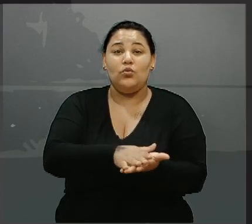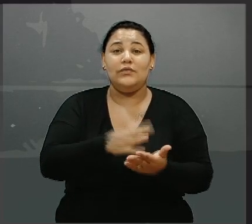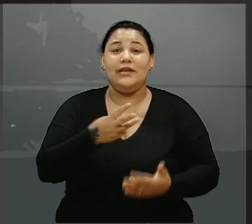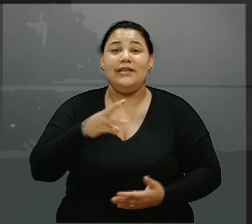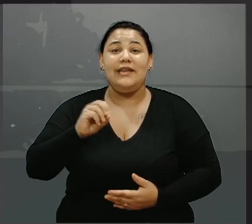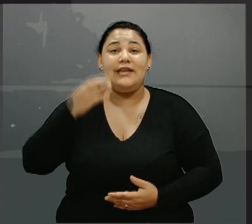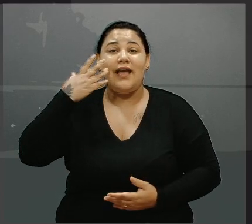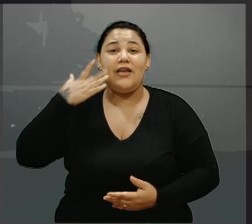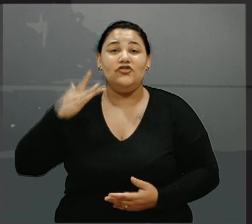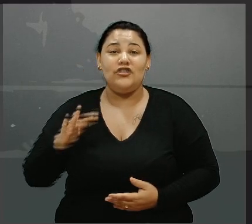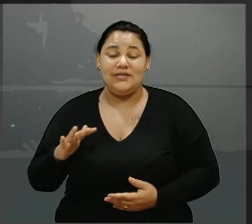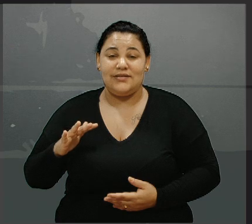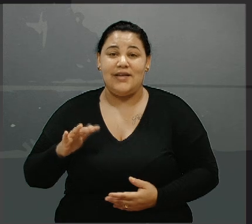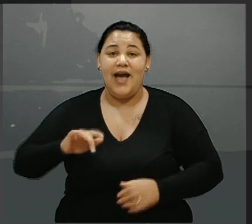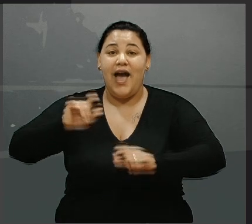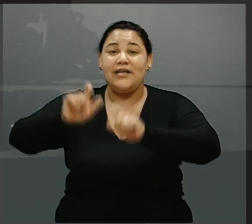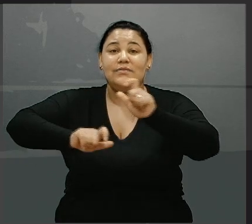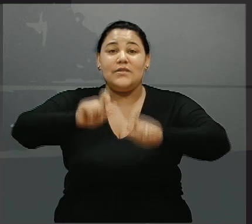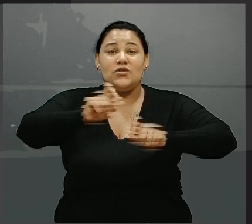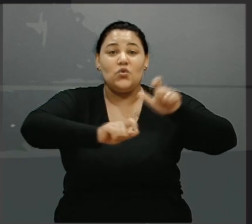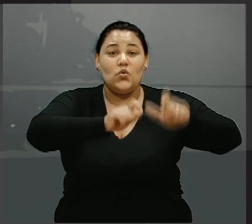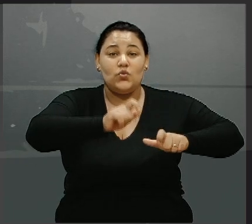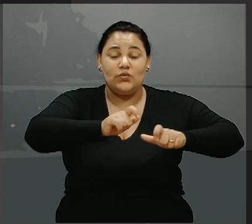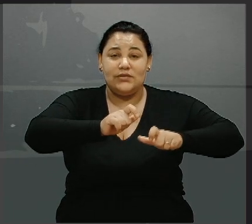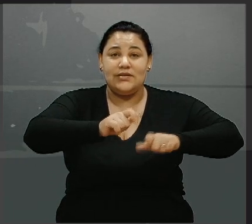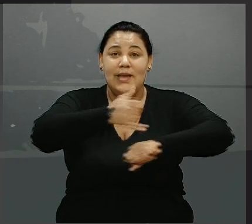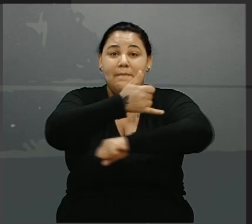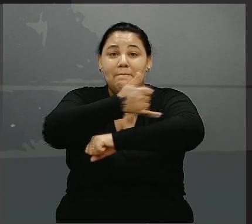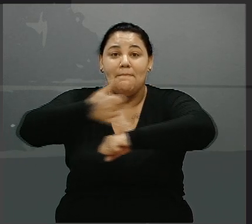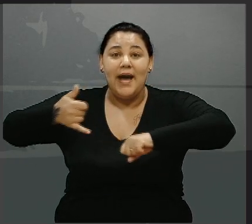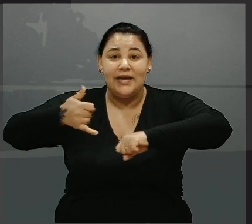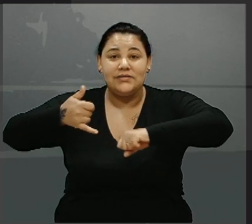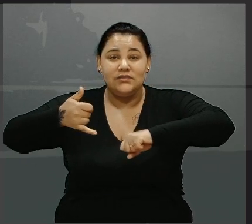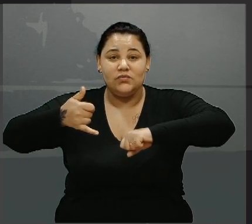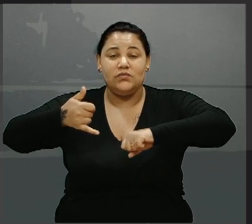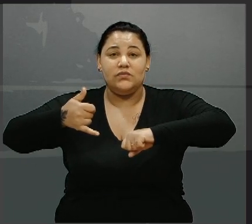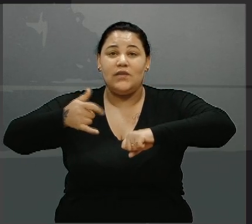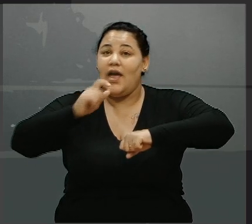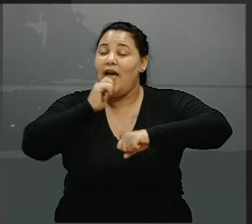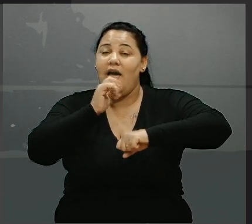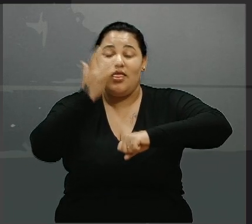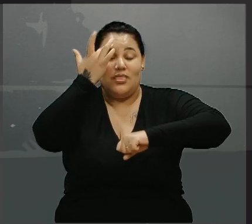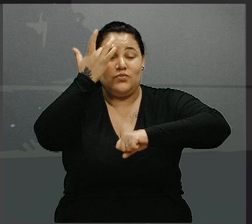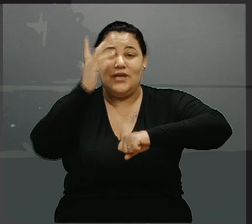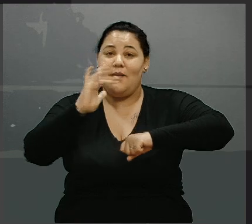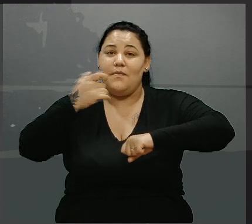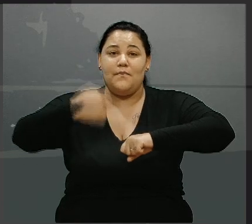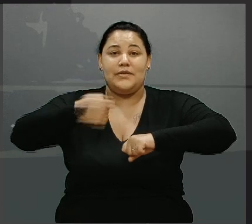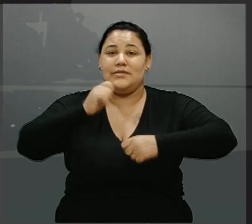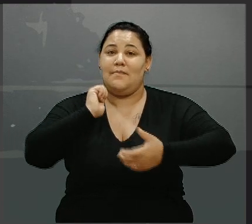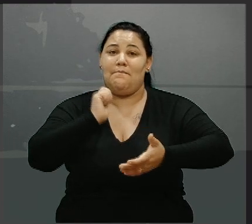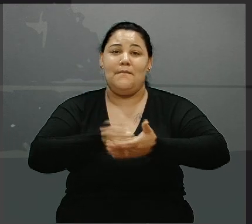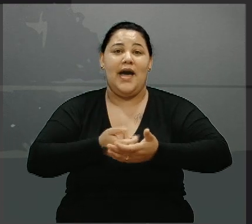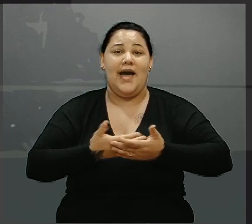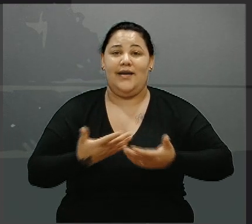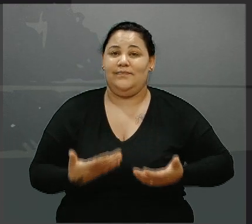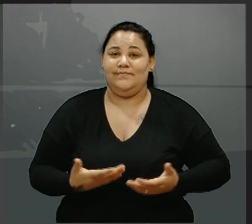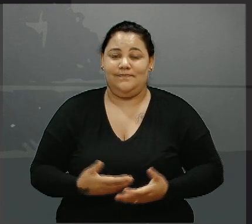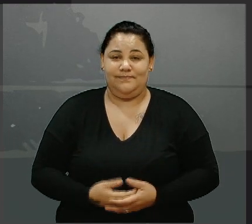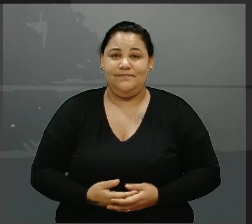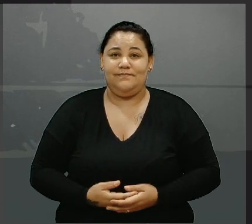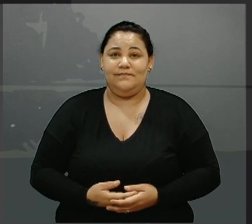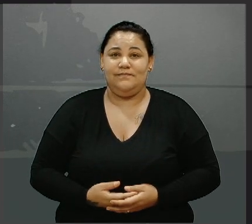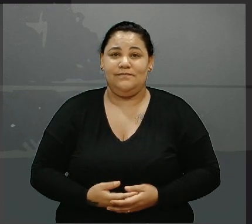dias. As pessoas que passam por ali, muitas vezes de idade, nem sabem que tem que pagar aquilo dali.